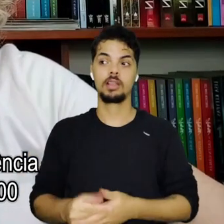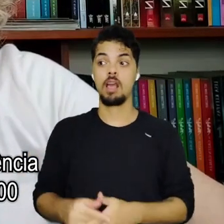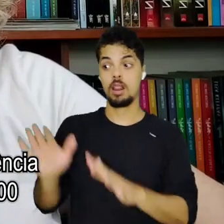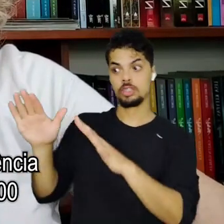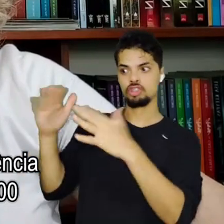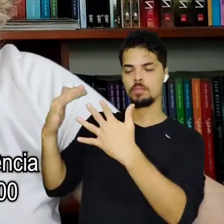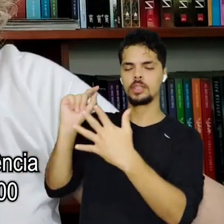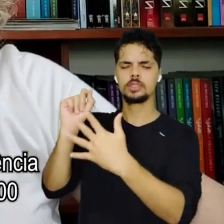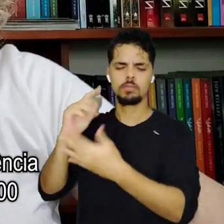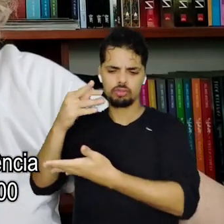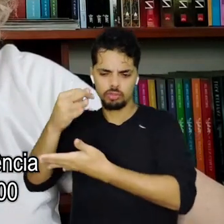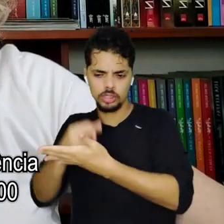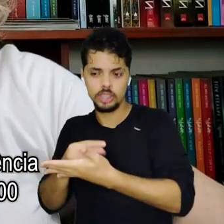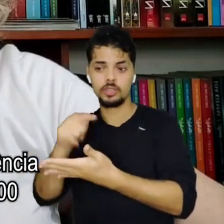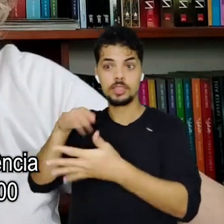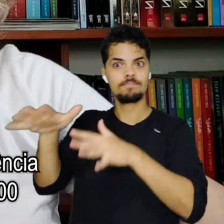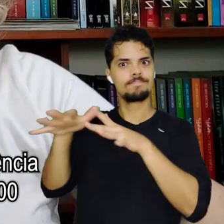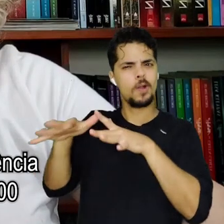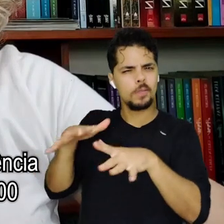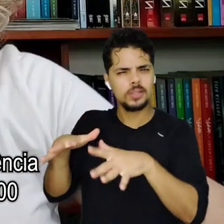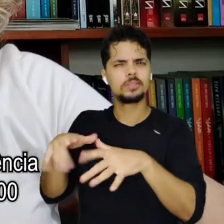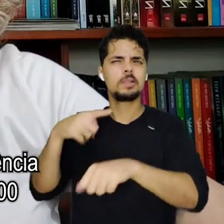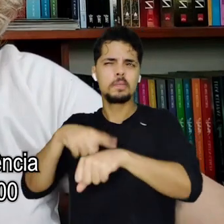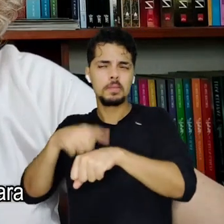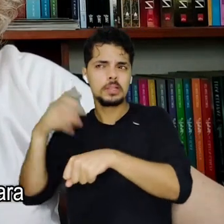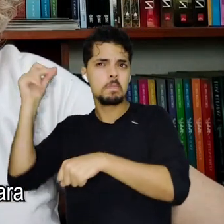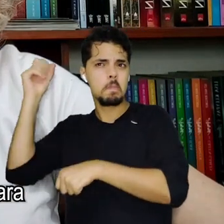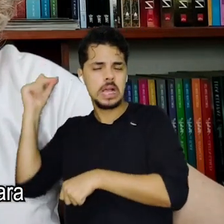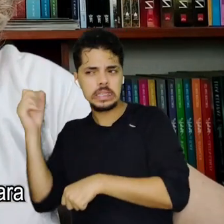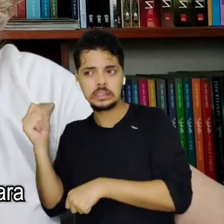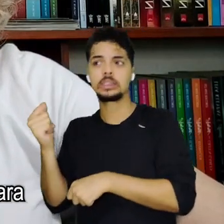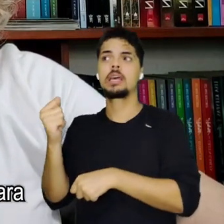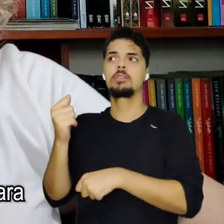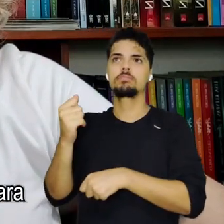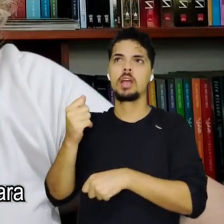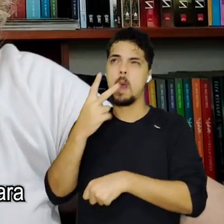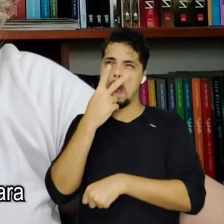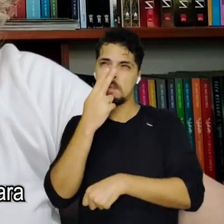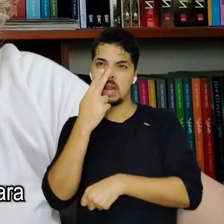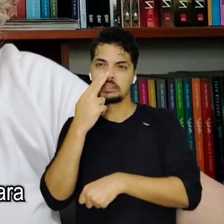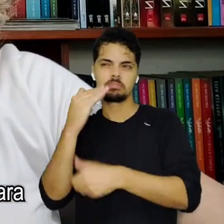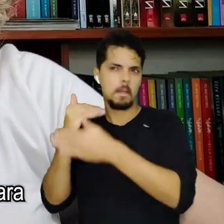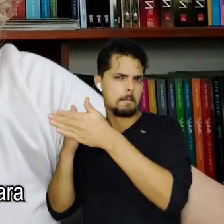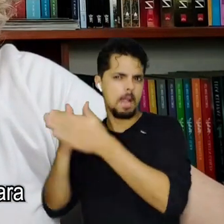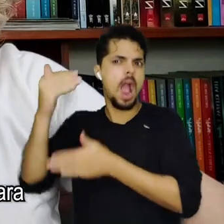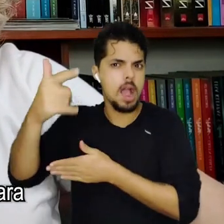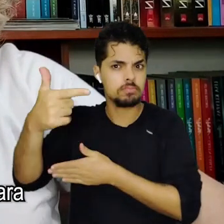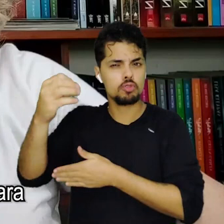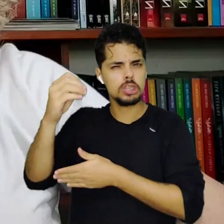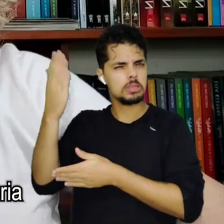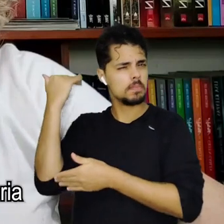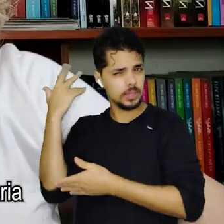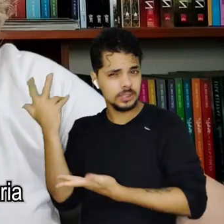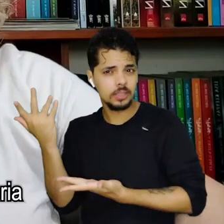como uma experiência histórica que ultrapassa aquele momento há 200 anos atrás. Ao falar sobre temporalidade,